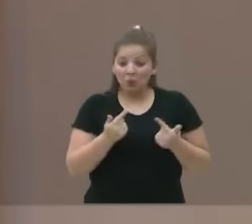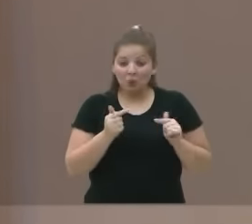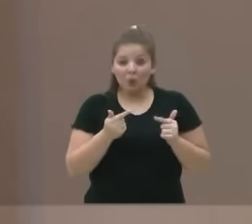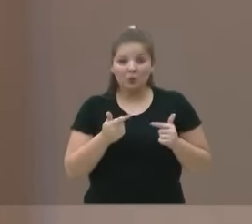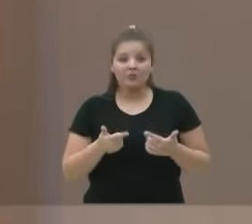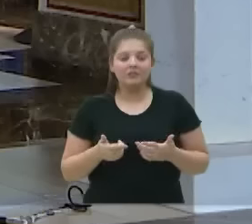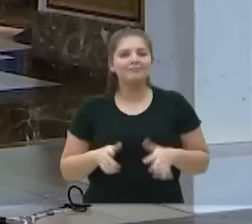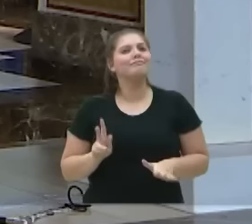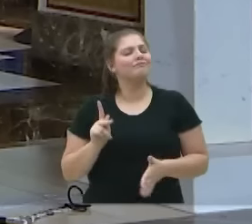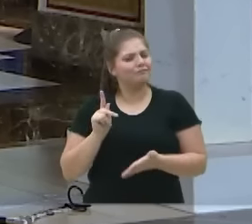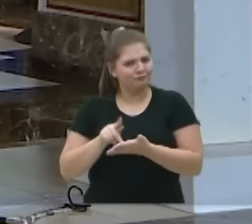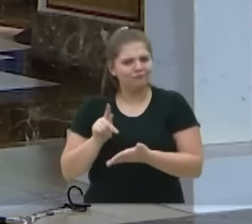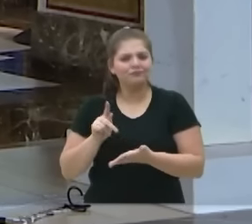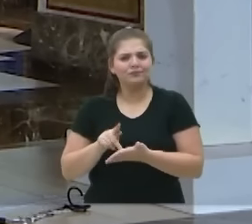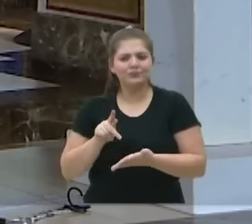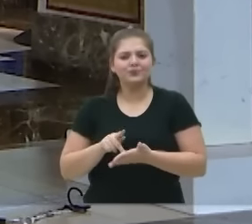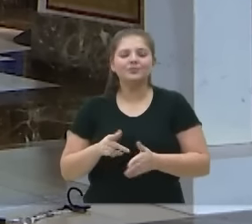É verdade?